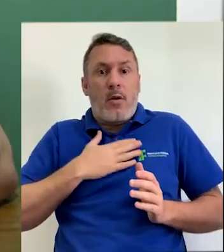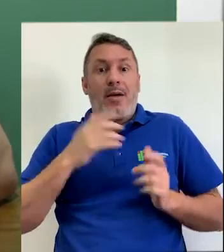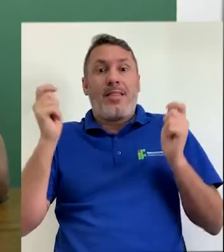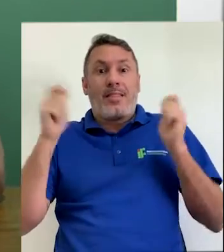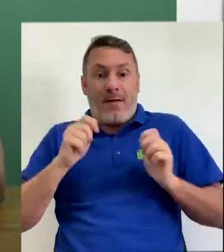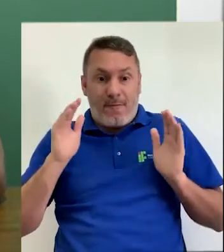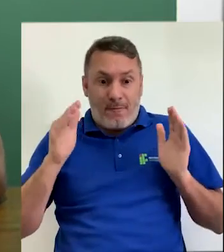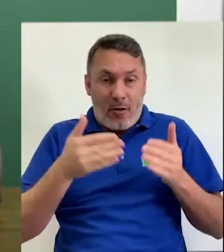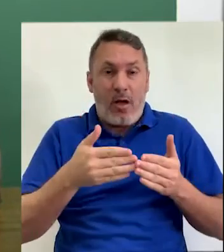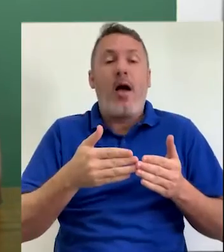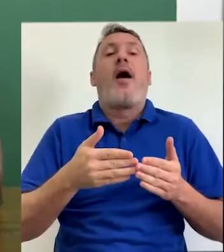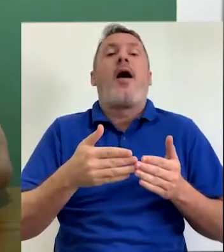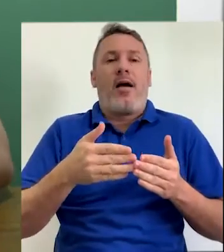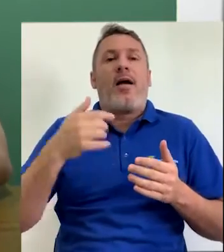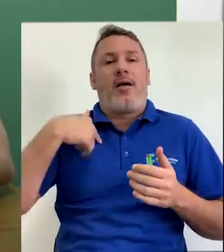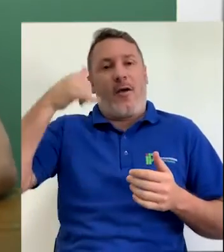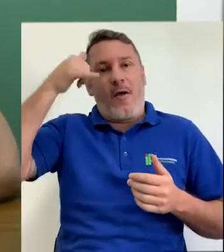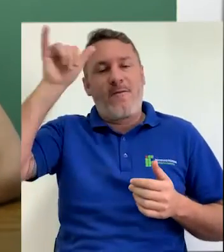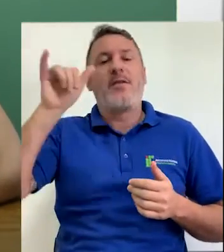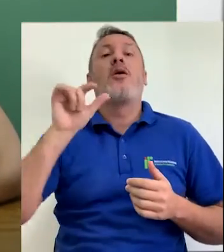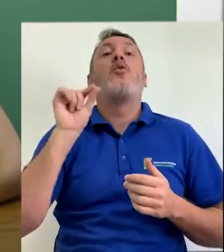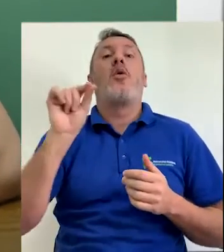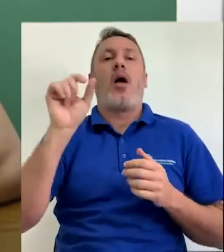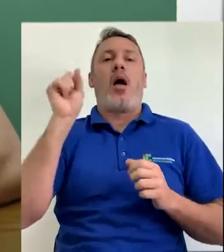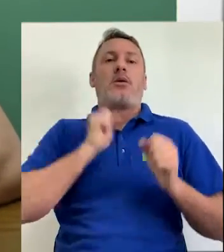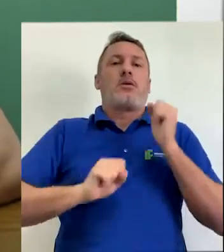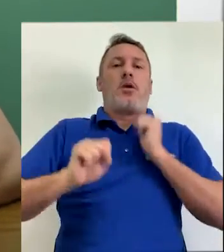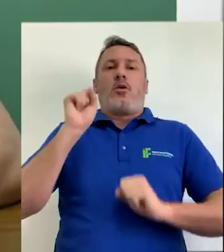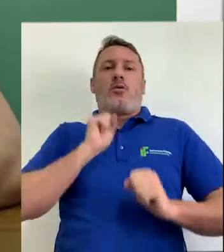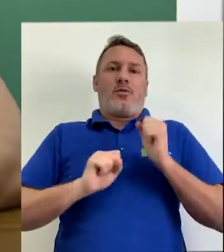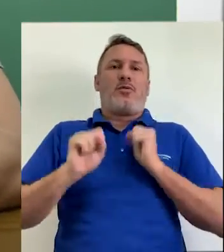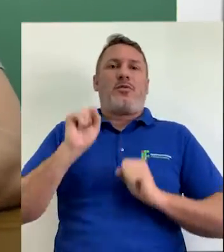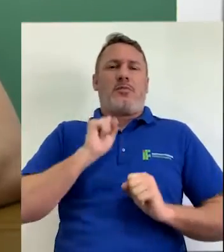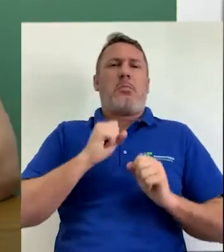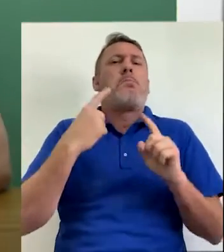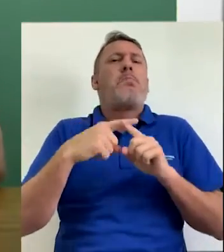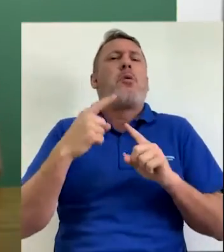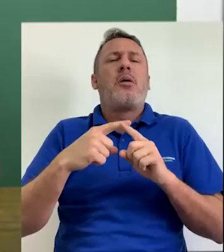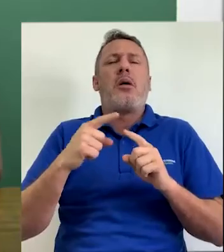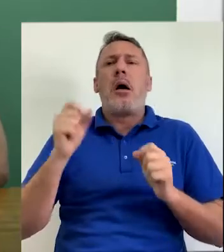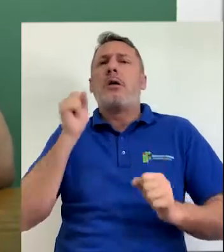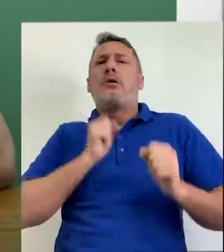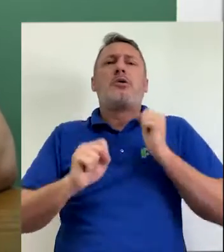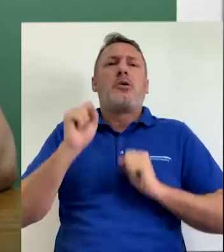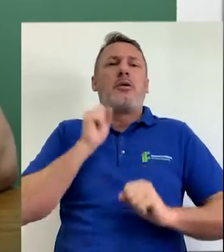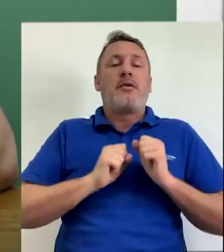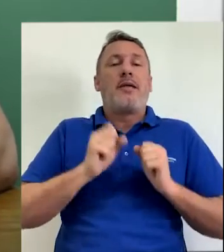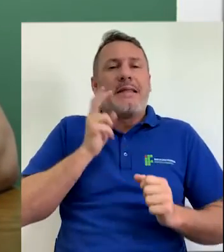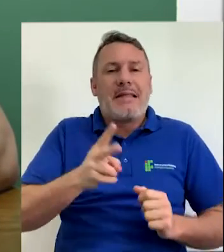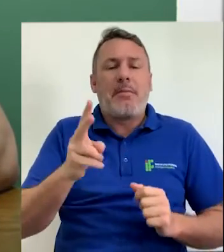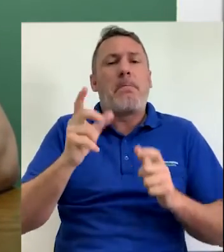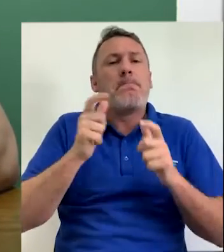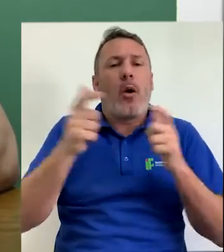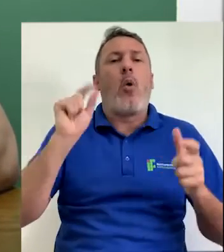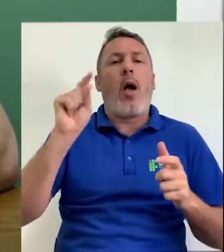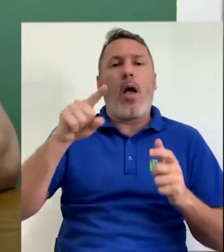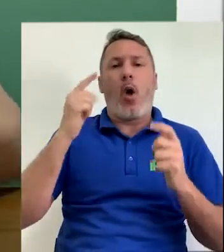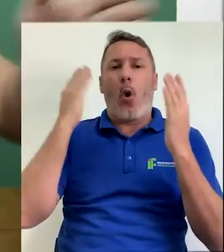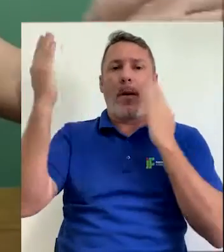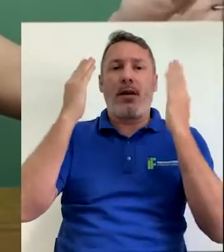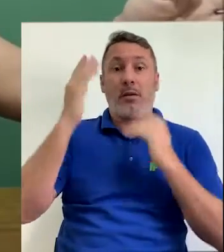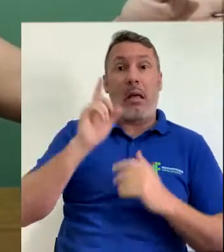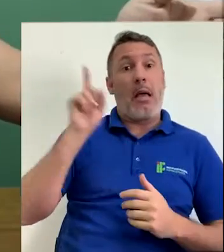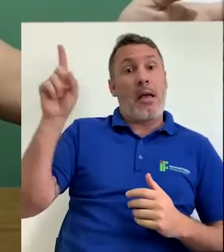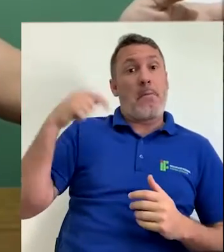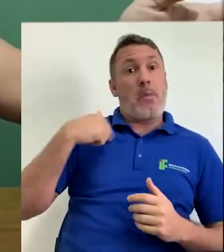evito uma coisa chamada ansiedade. Porque a ansiedade muitas vezes está atrelada à comparação. O